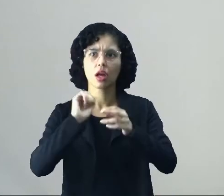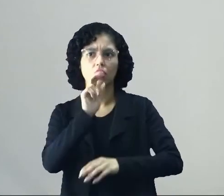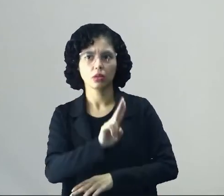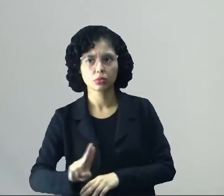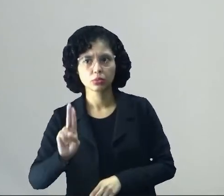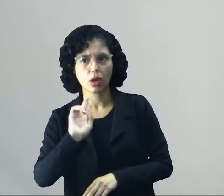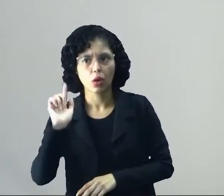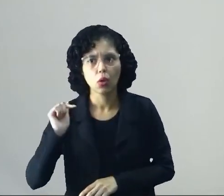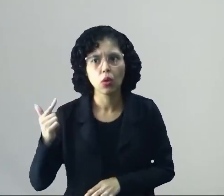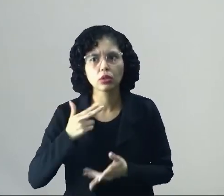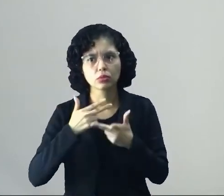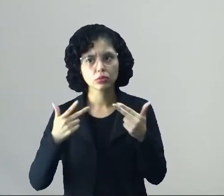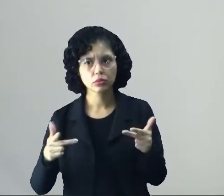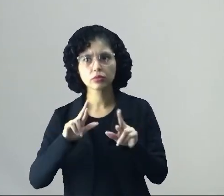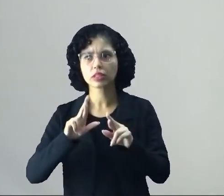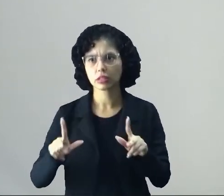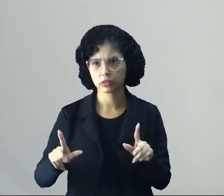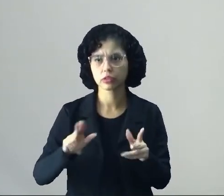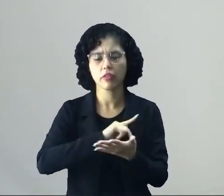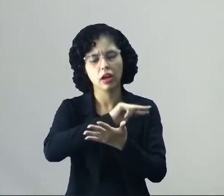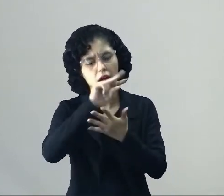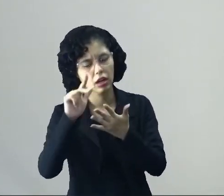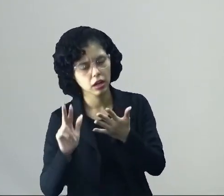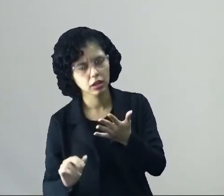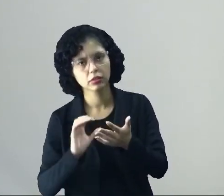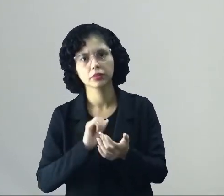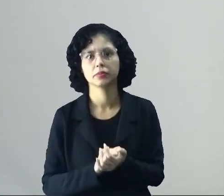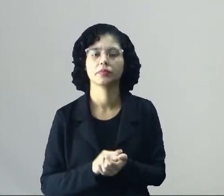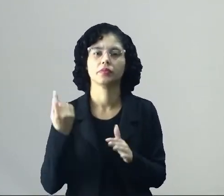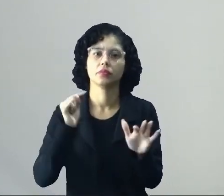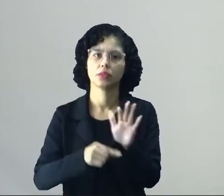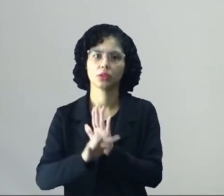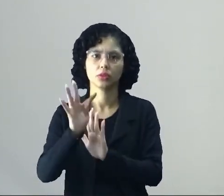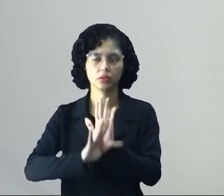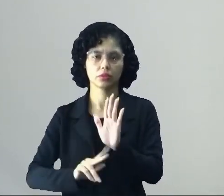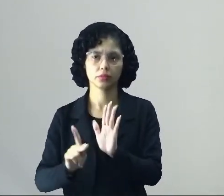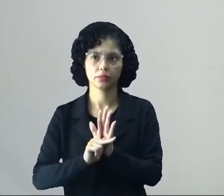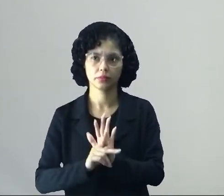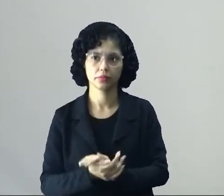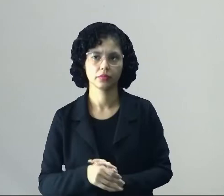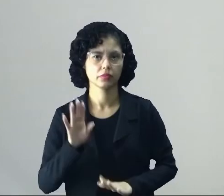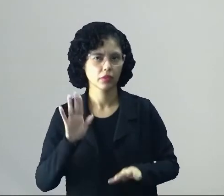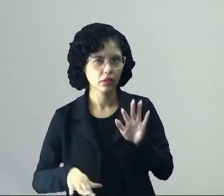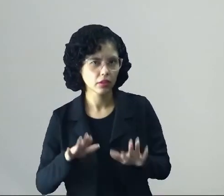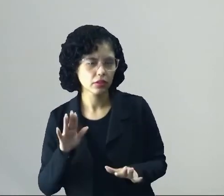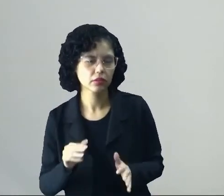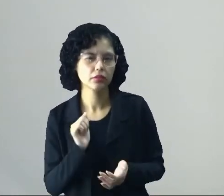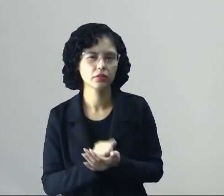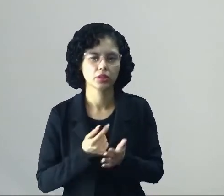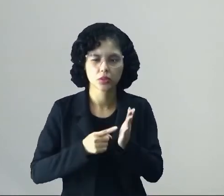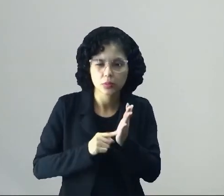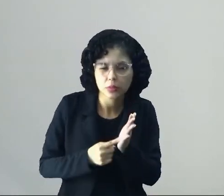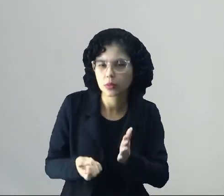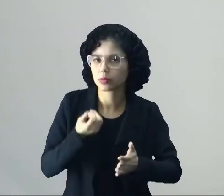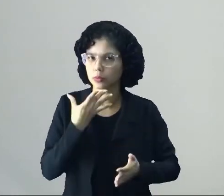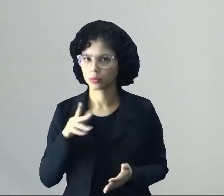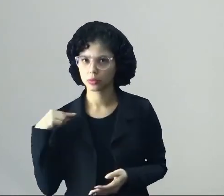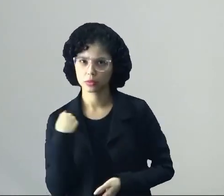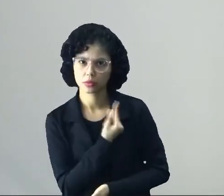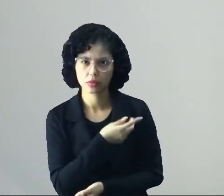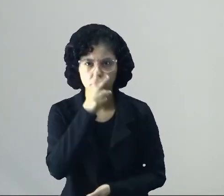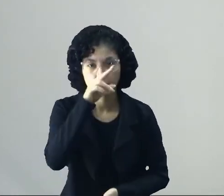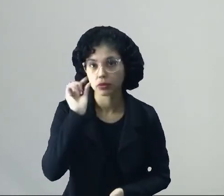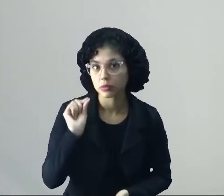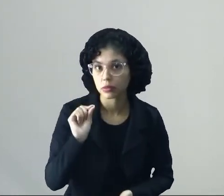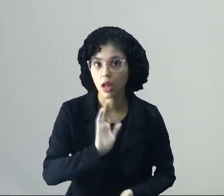elementos e ele está usando ali vários operadores dentro do texto dele. Às vezes também é um ponto bom para a gente lembrar